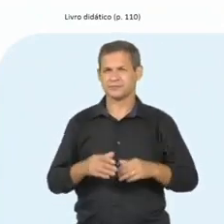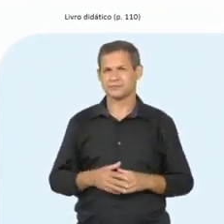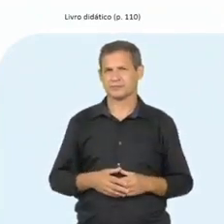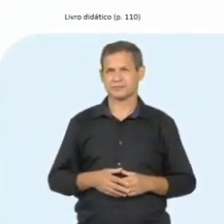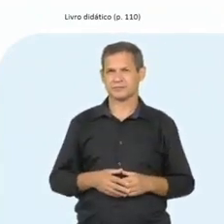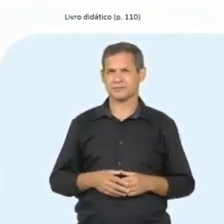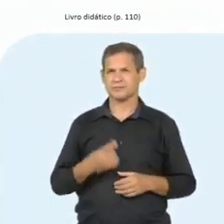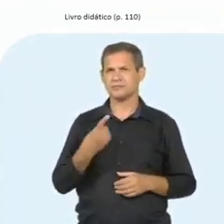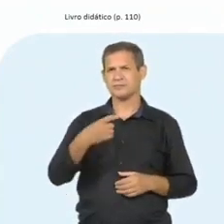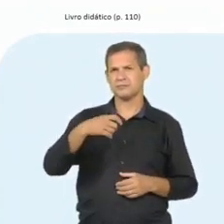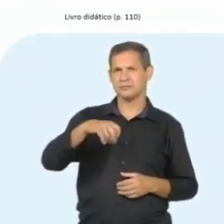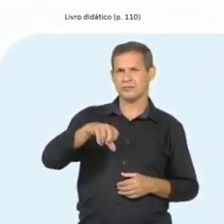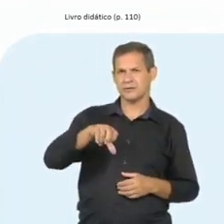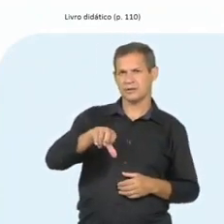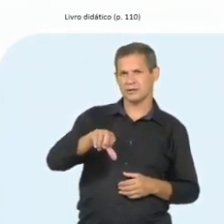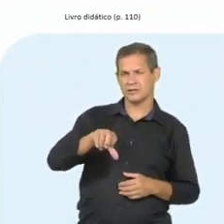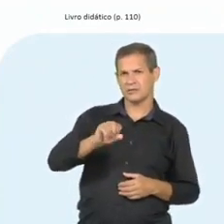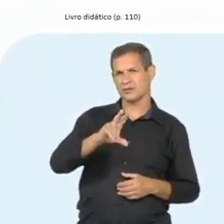lá de